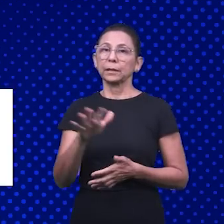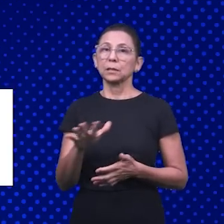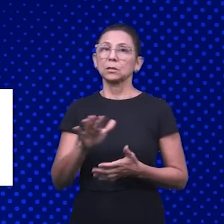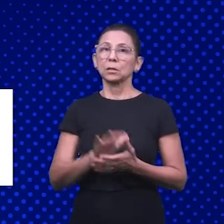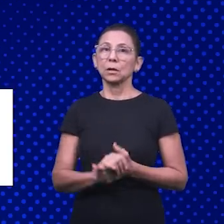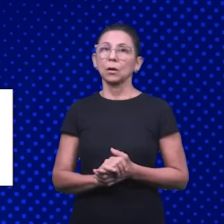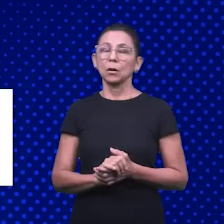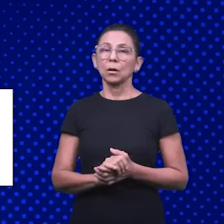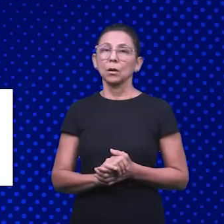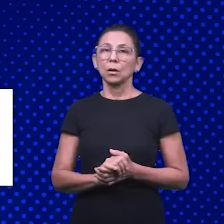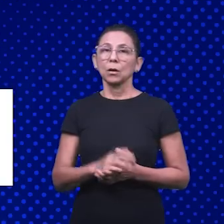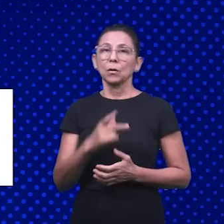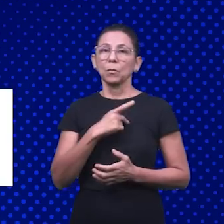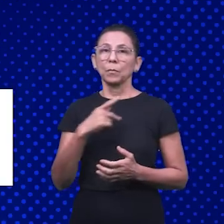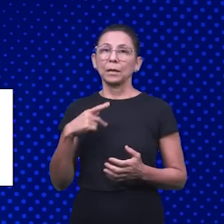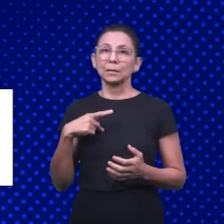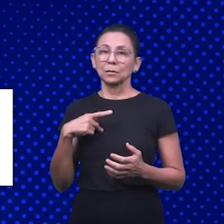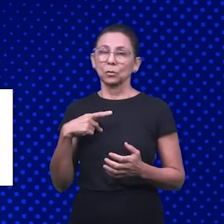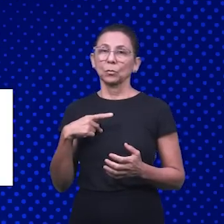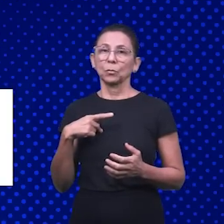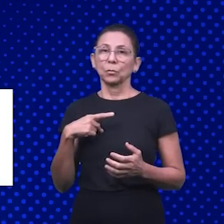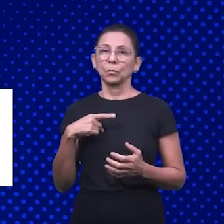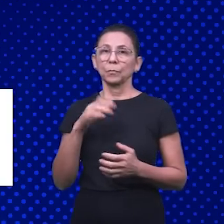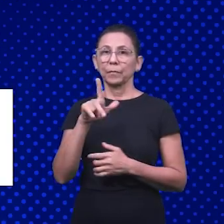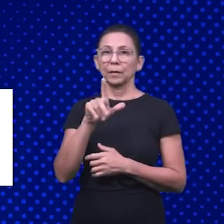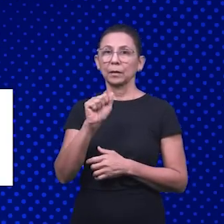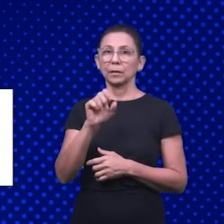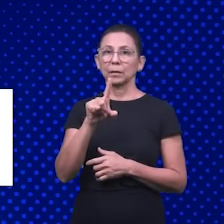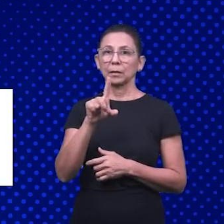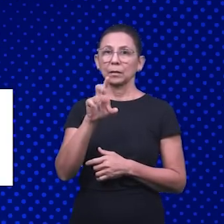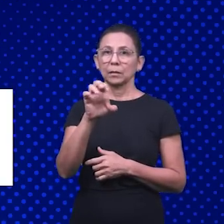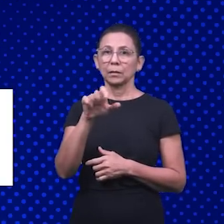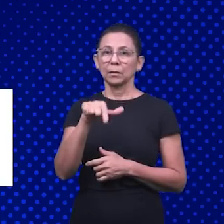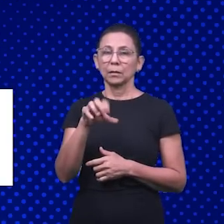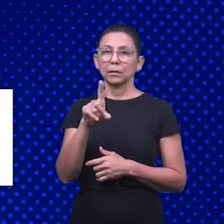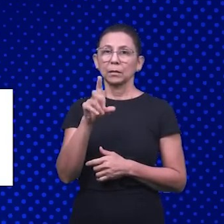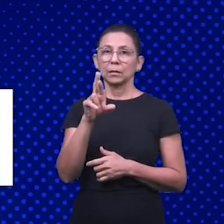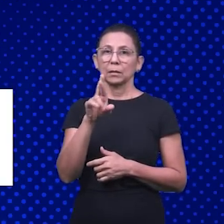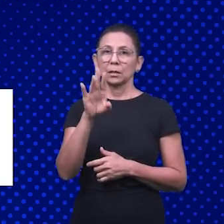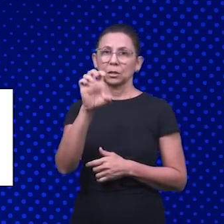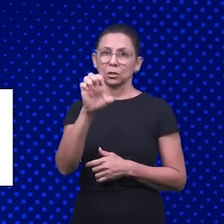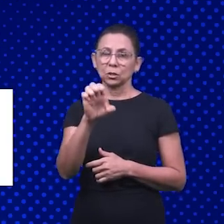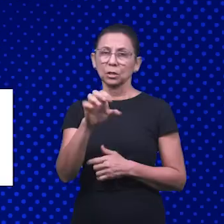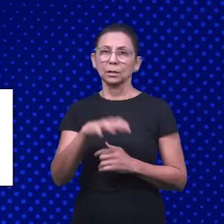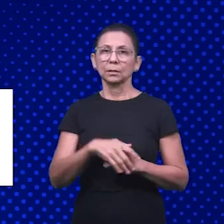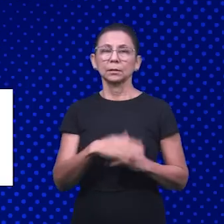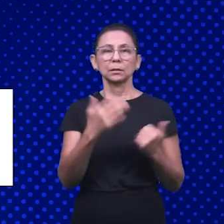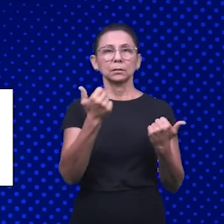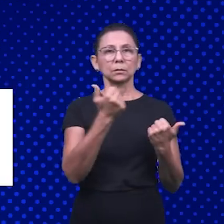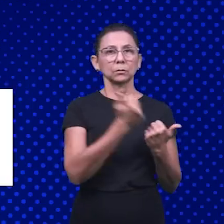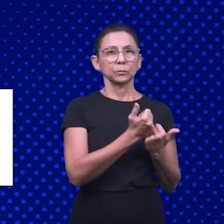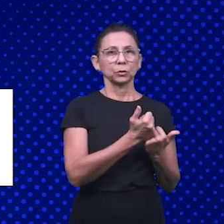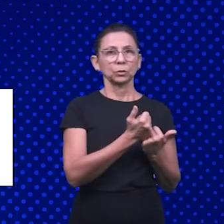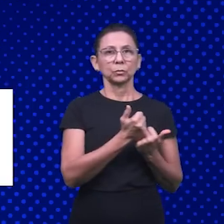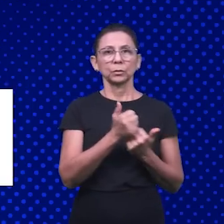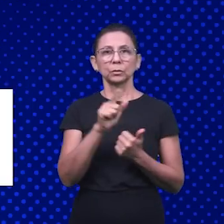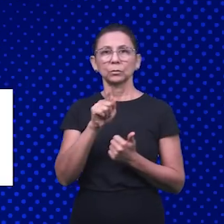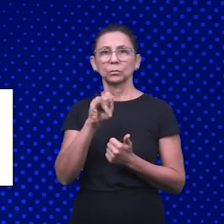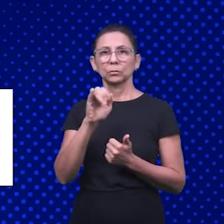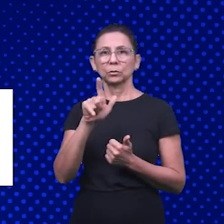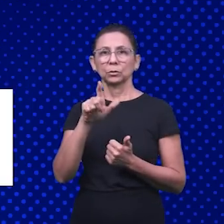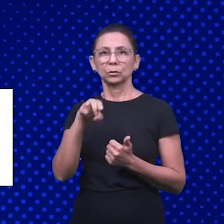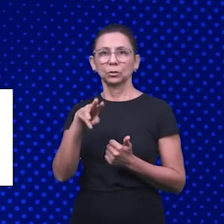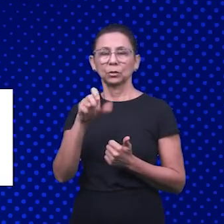a mudança de ministérios. O pastor Alexandre recebeu as igrejas dali, passadas pelo pastor Gilmar. Que Deus abençoe